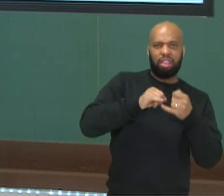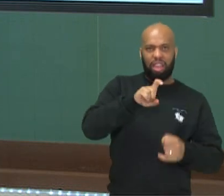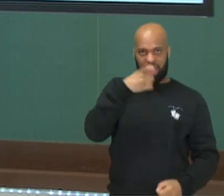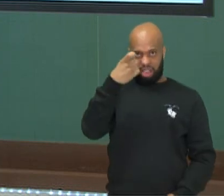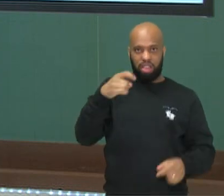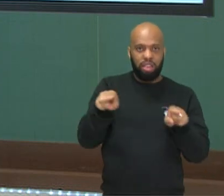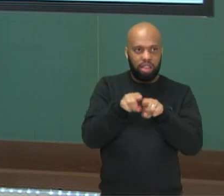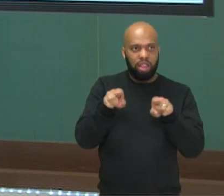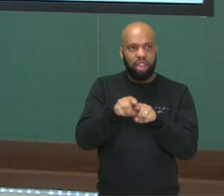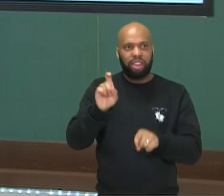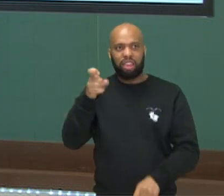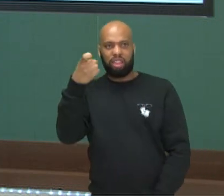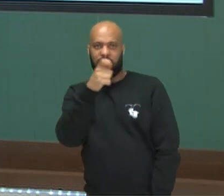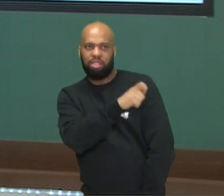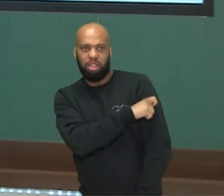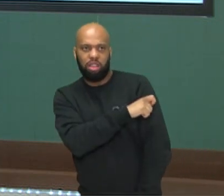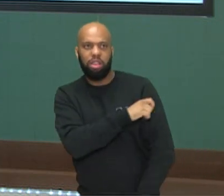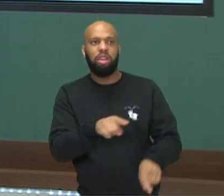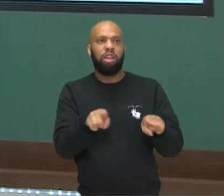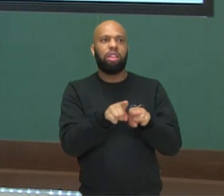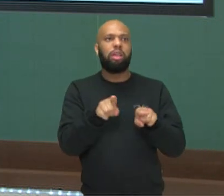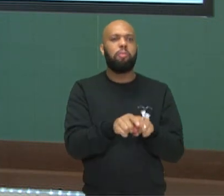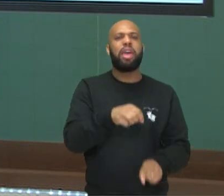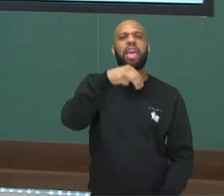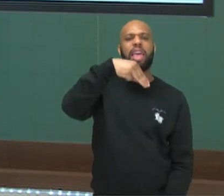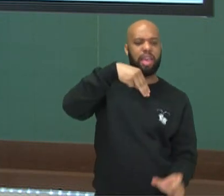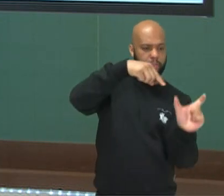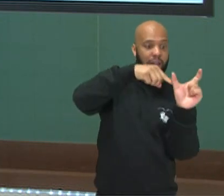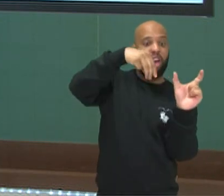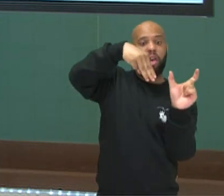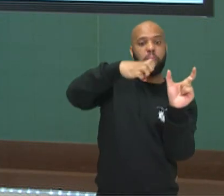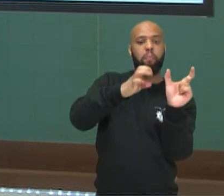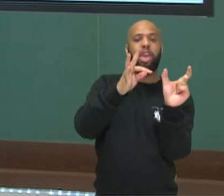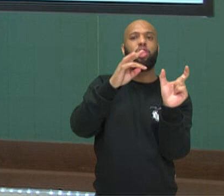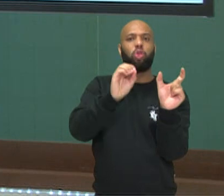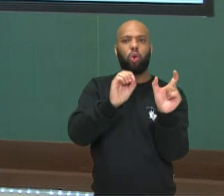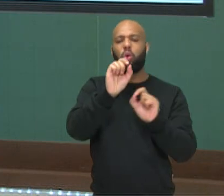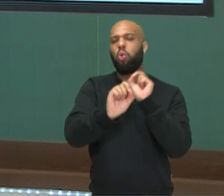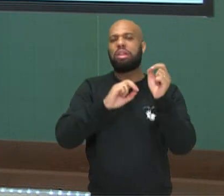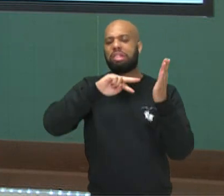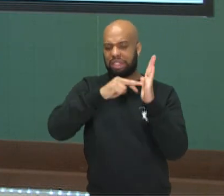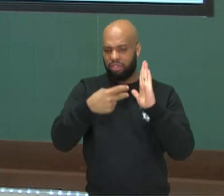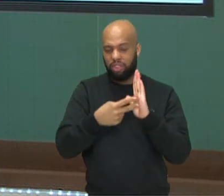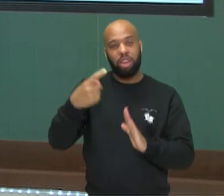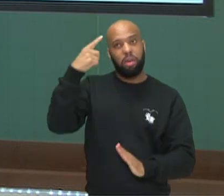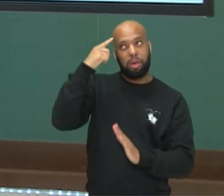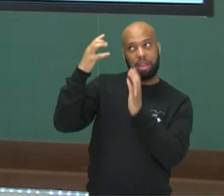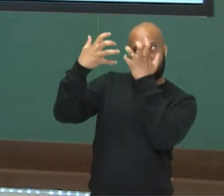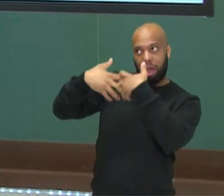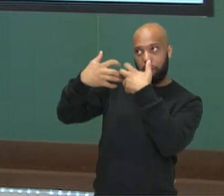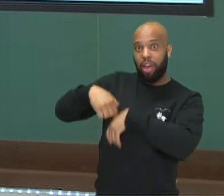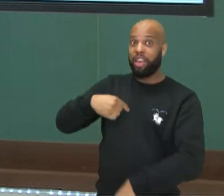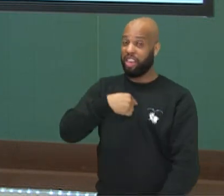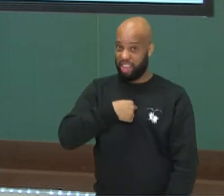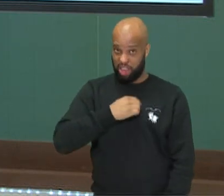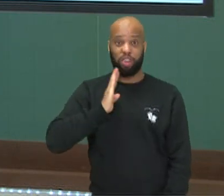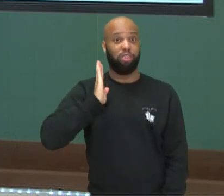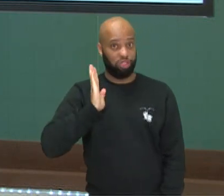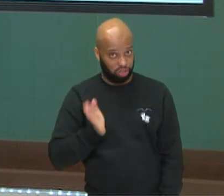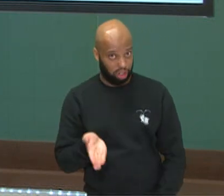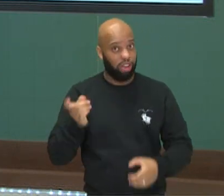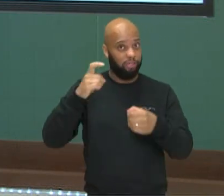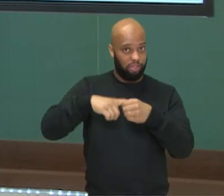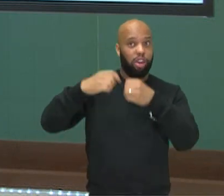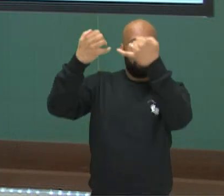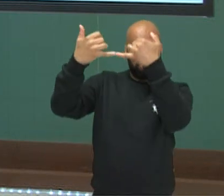E pelo mento? Esse mento, ele dá que sentido na palavra? Pensa um pouquinho aqui, que eu volto já já comentando